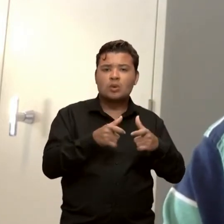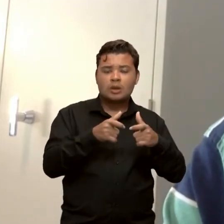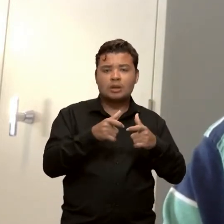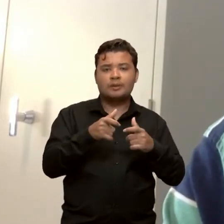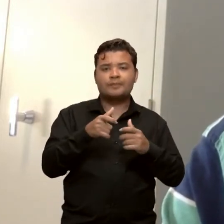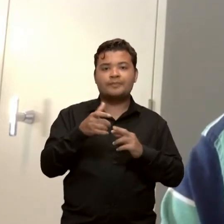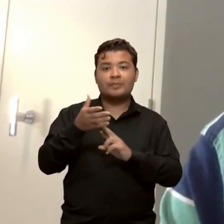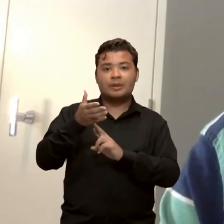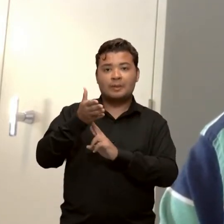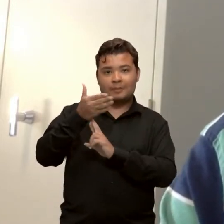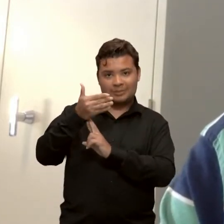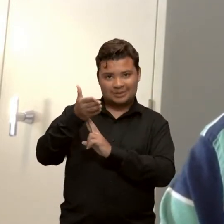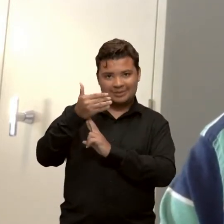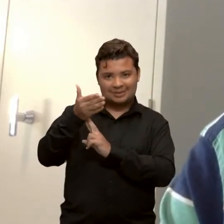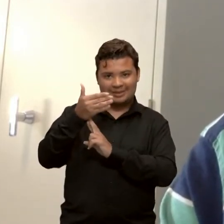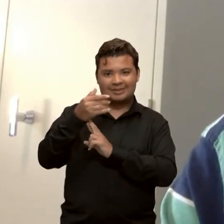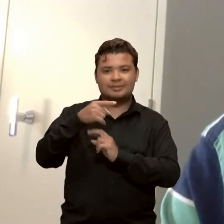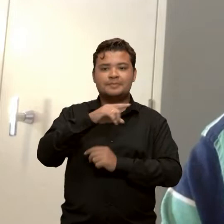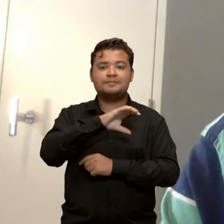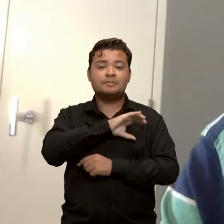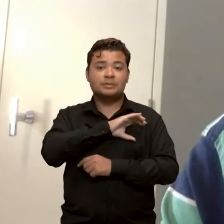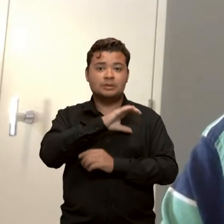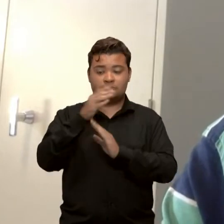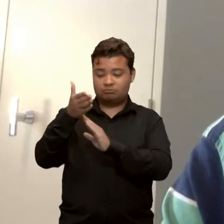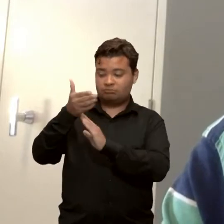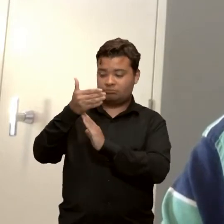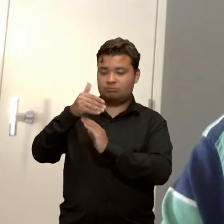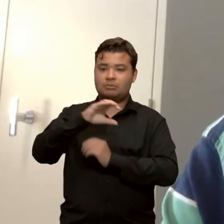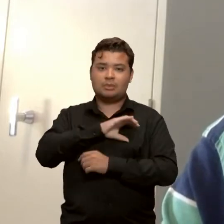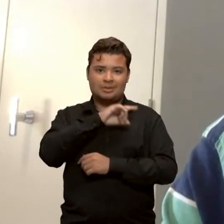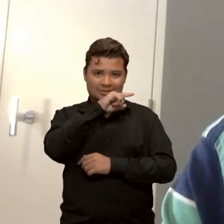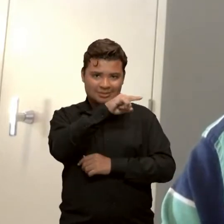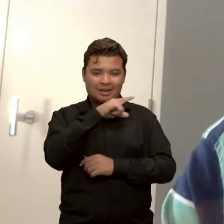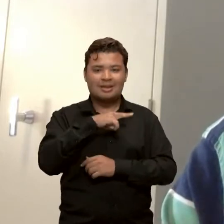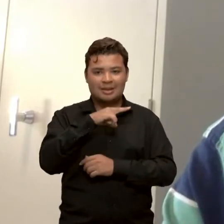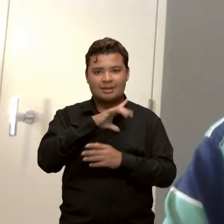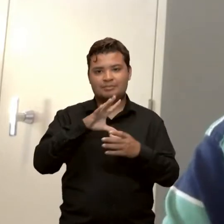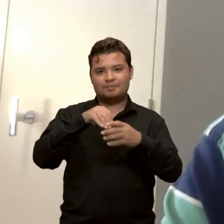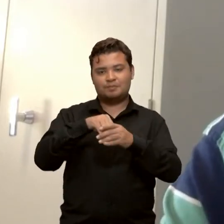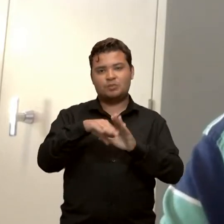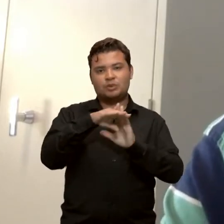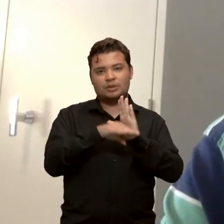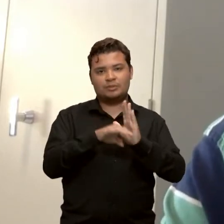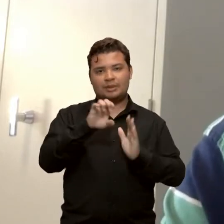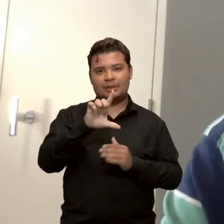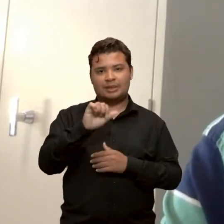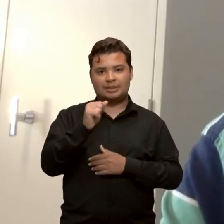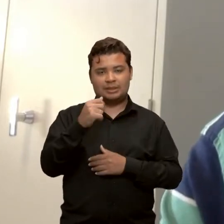do Canadá tem um programa ELAP, que o Matheus participa, e que